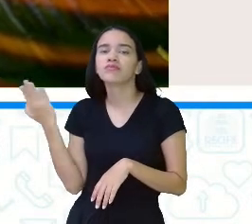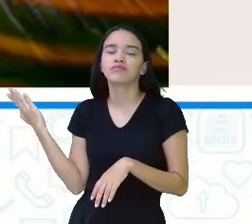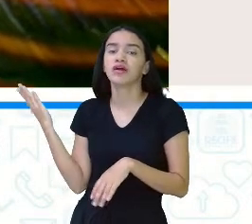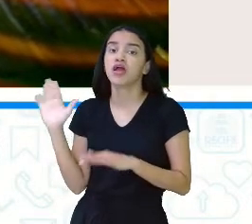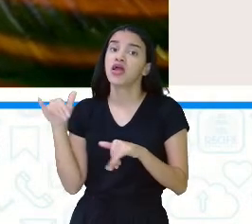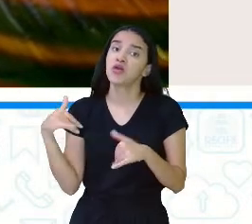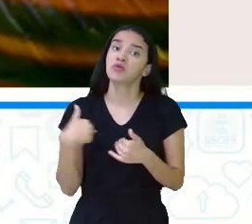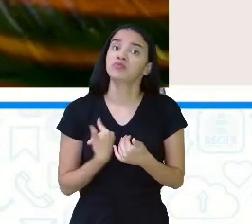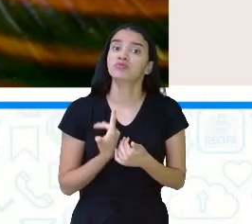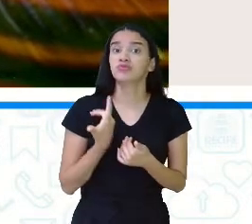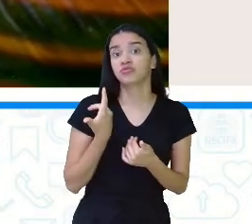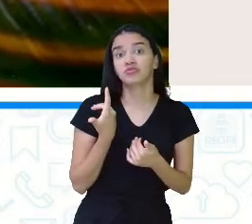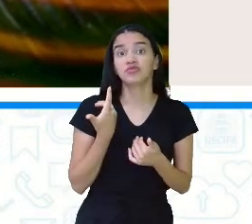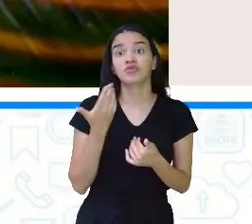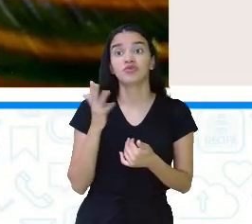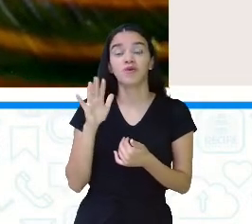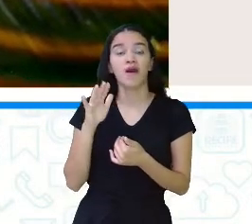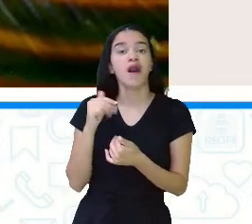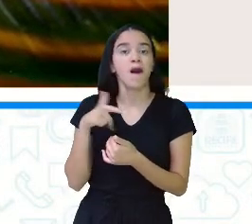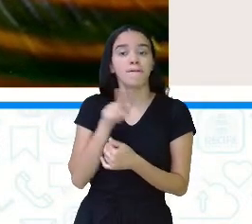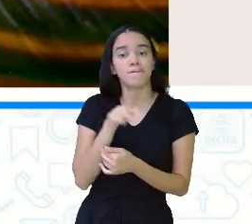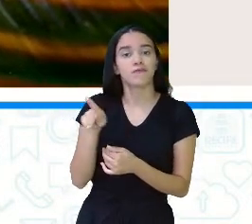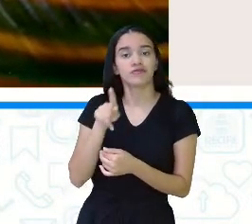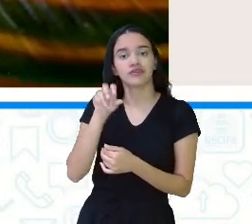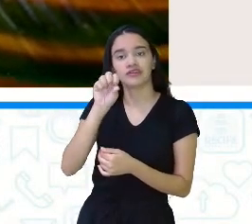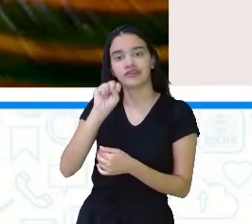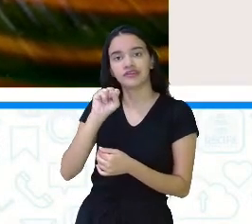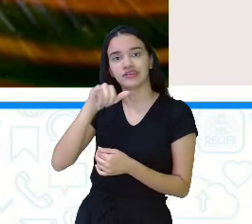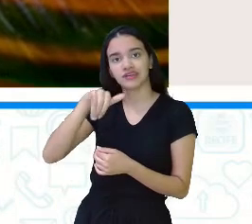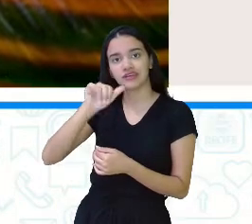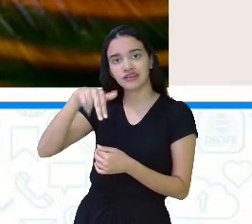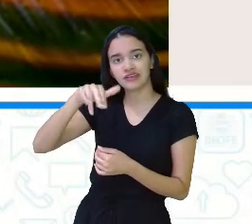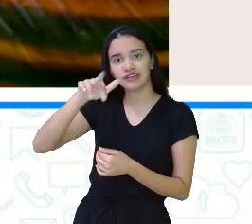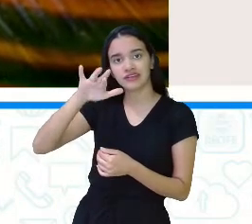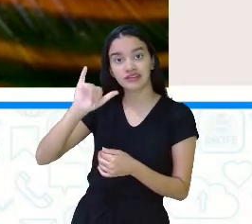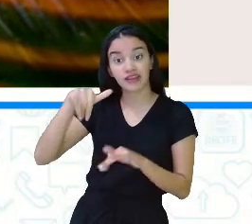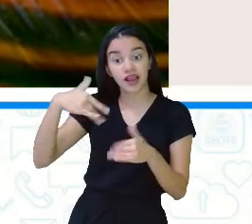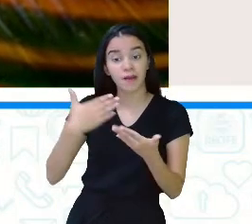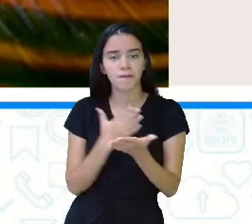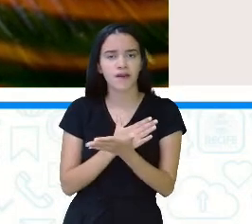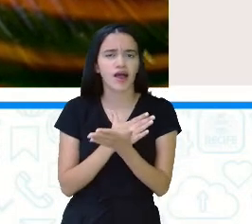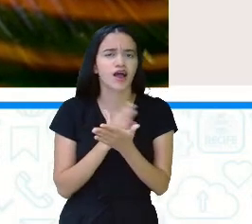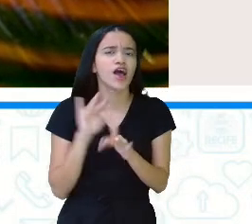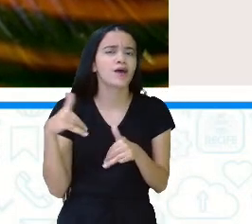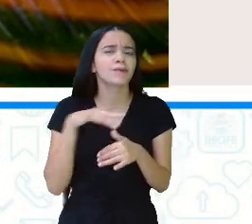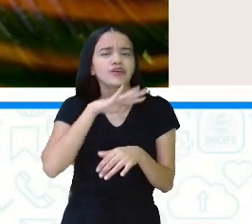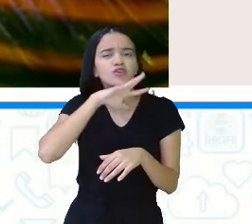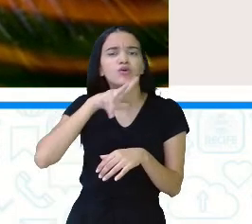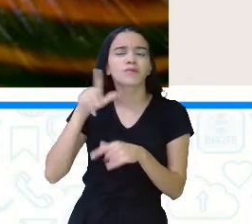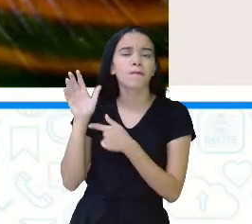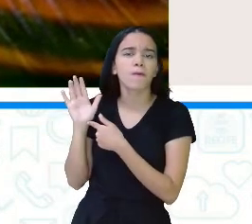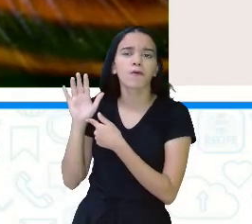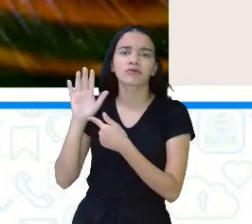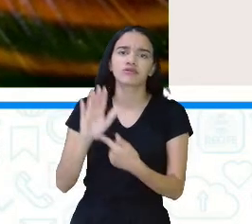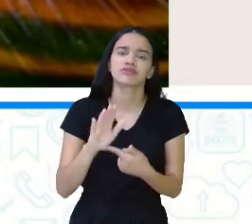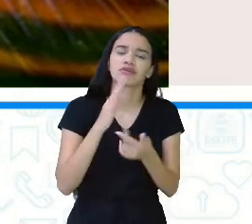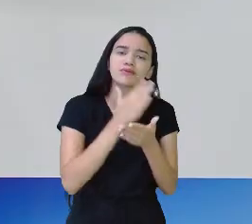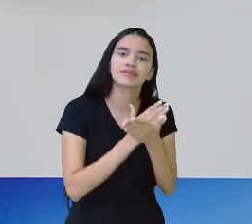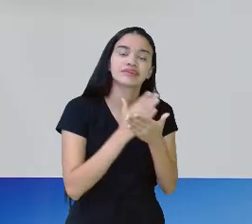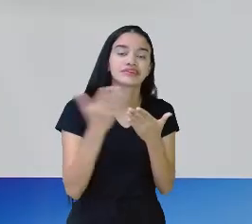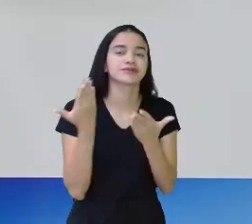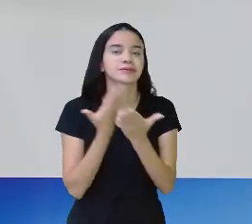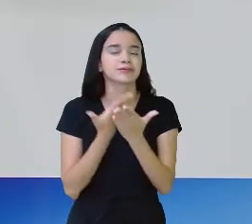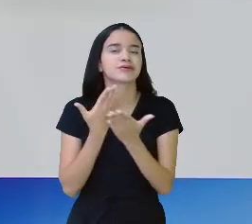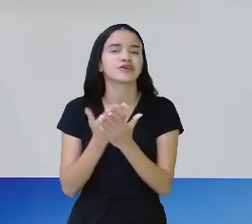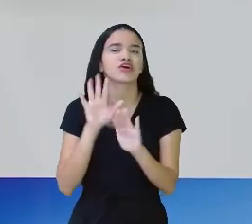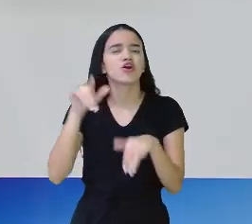professora Sinara, mas hoje eu trouxe um bichinho fofinho para iniciar a aula de língua portuguesa. Será